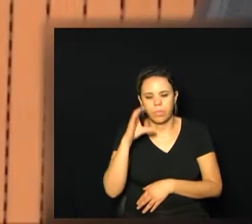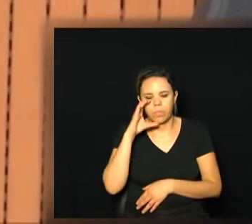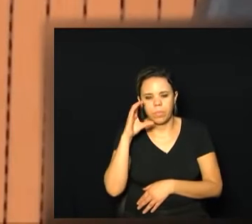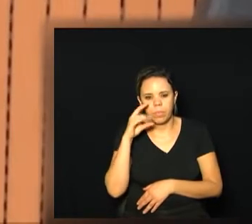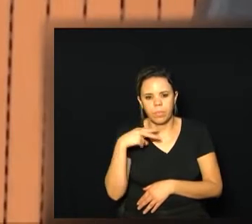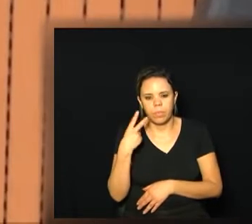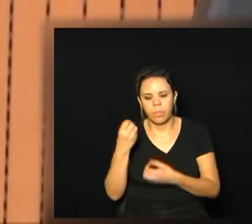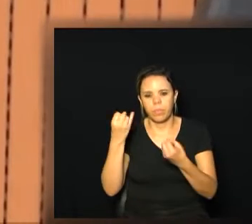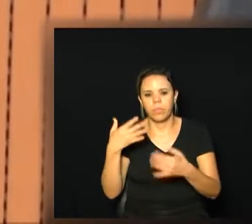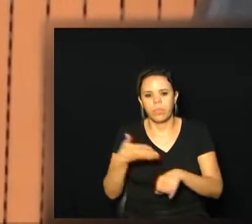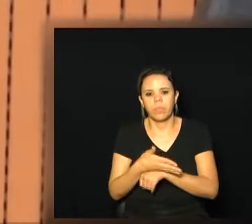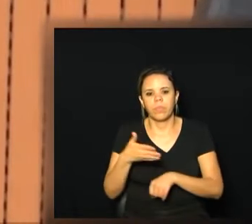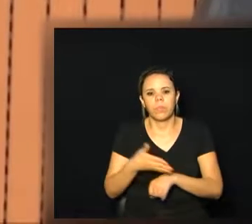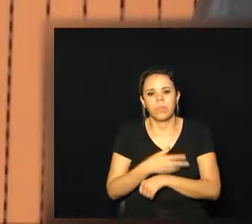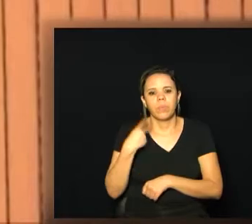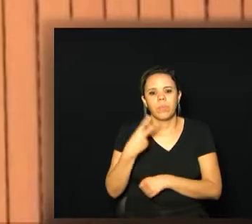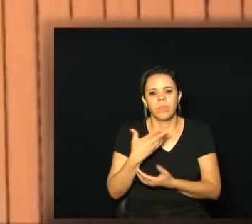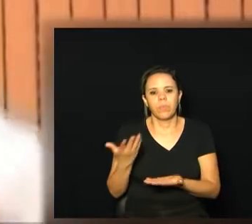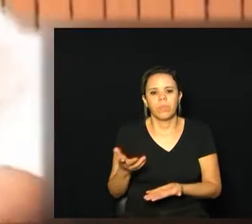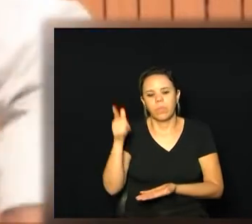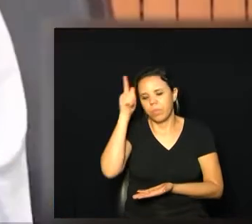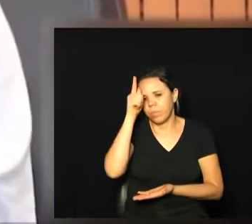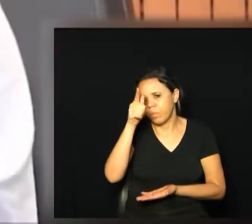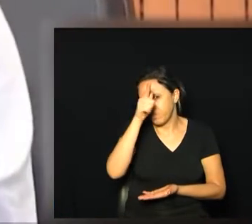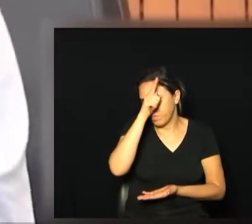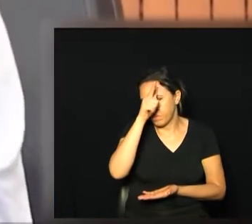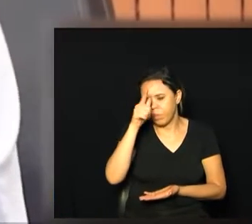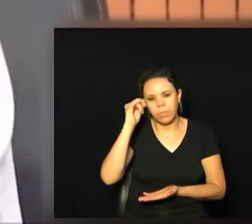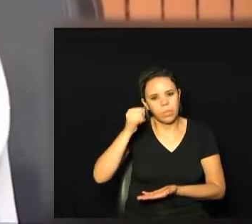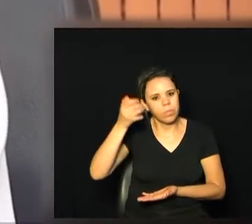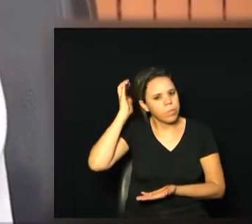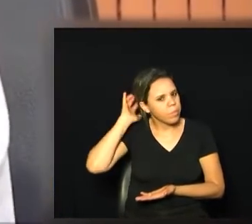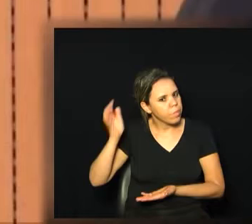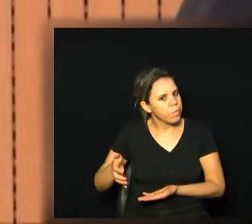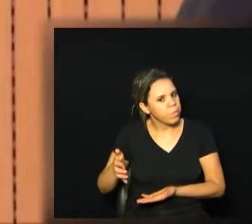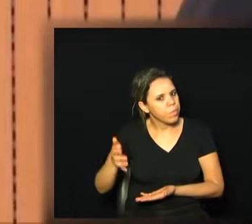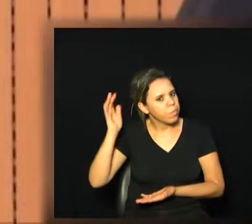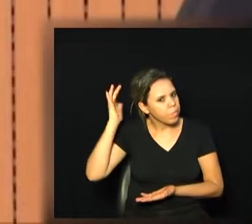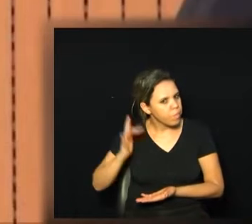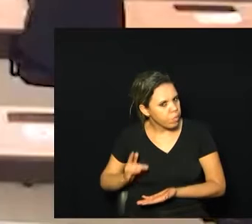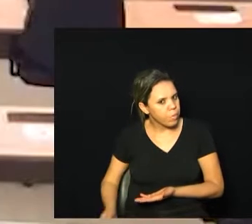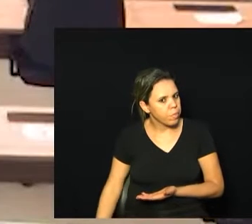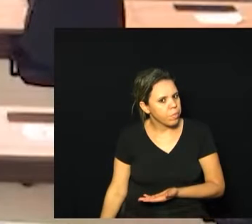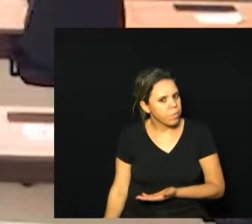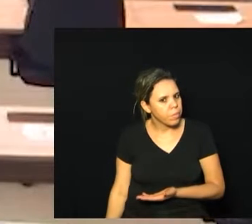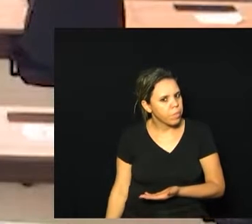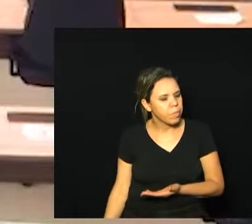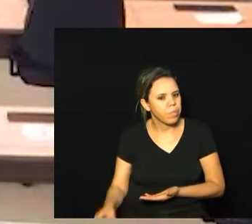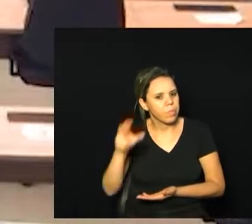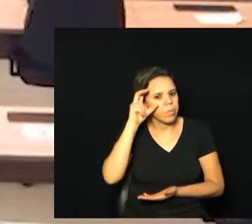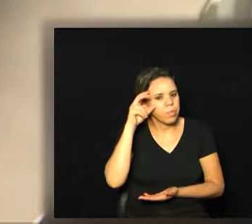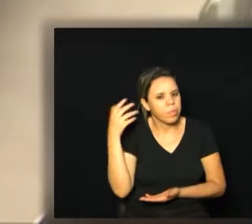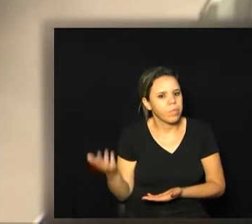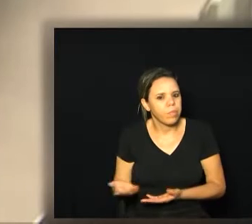Cirilo, contou com a participação dos vereadores Gustavo Peta, Juscelino da Barbarense, Guida Calisto e Carlinhos